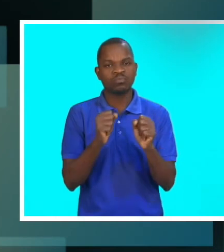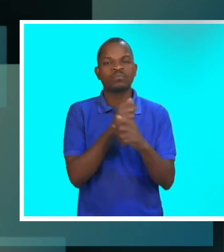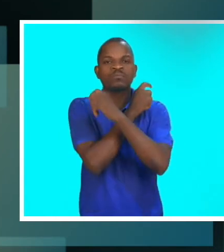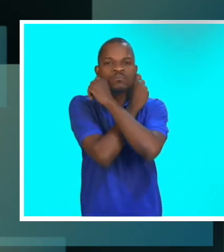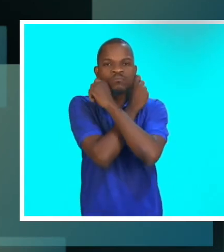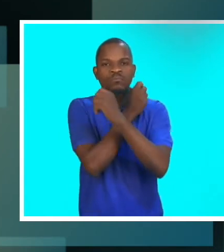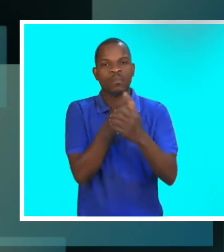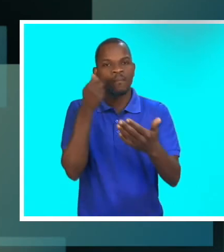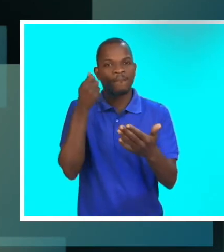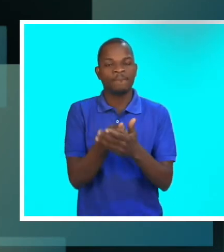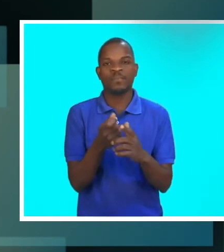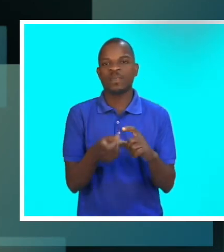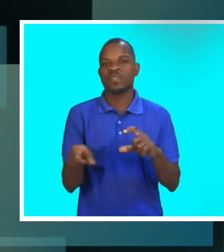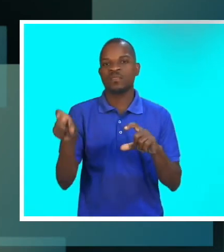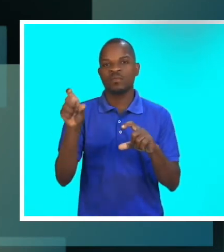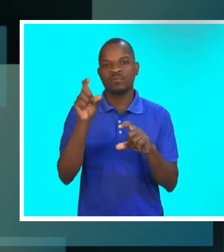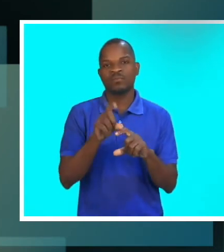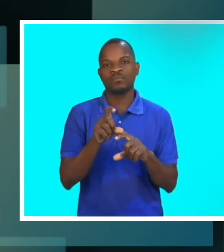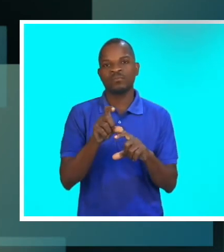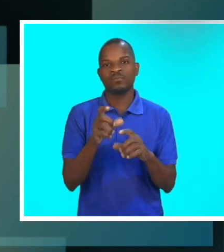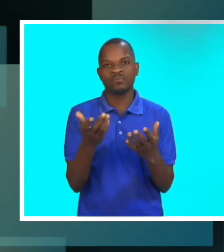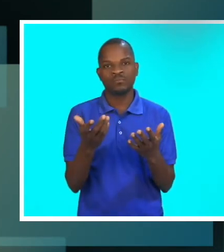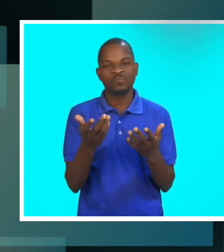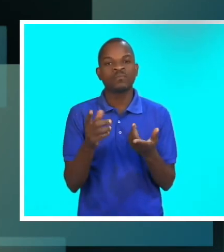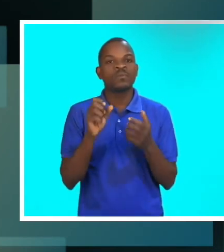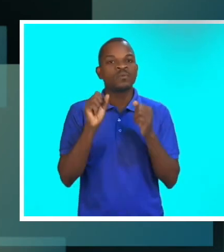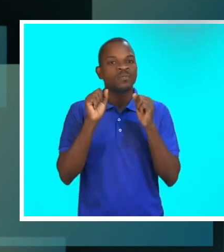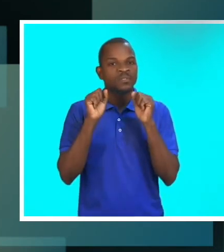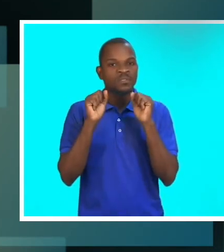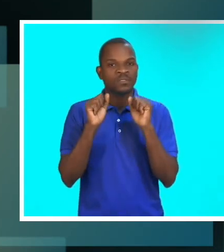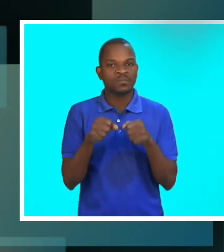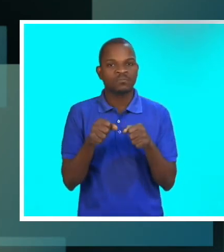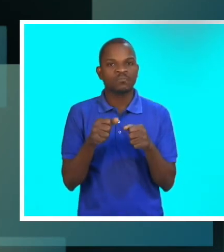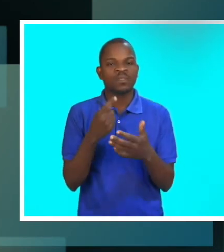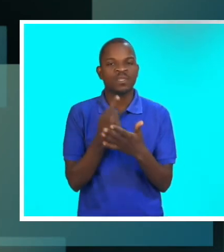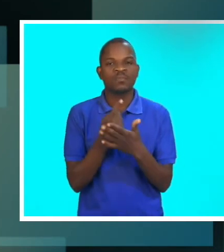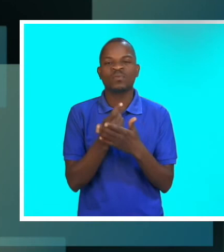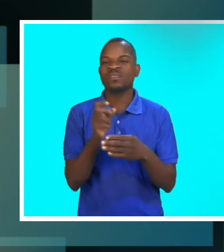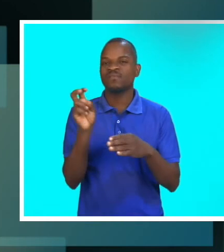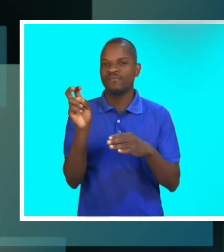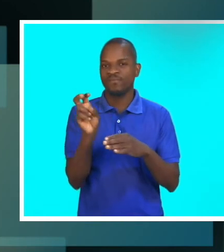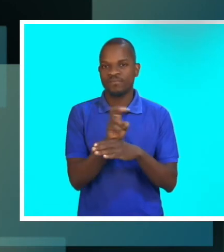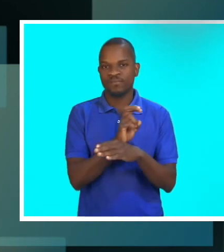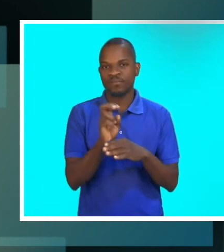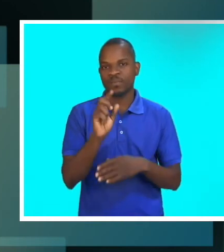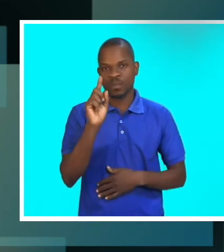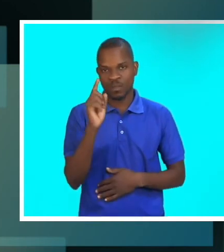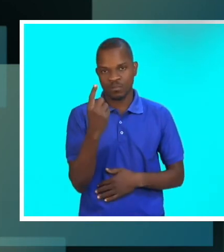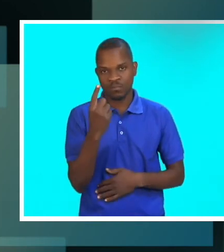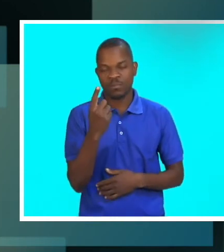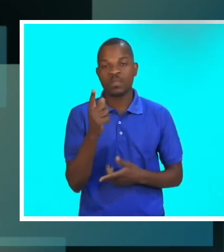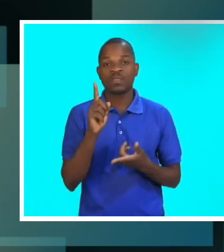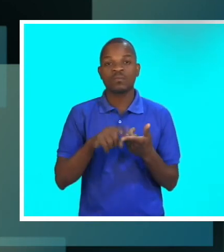ou... Sim, assim, tem que haver fiscalização primeiro e tem que haver,